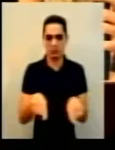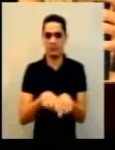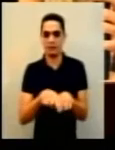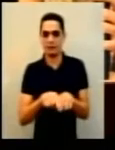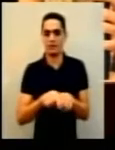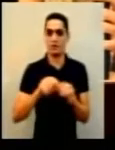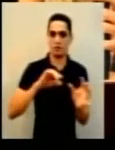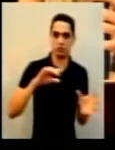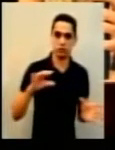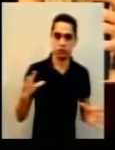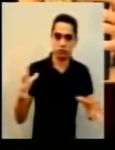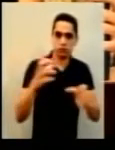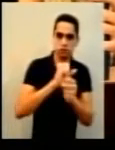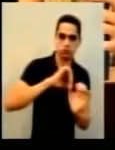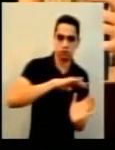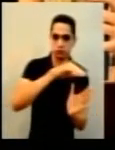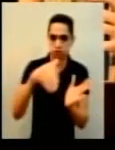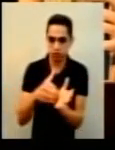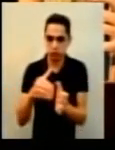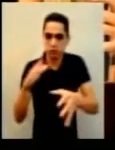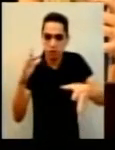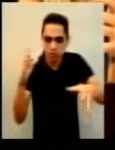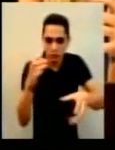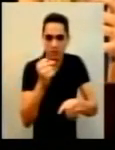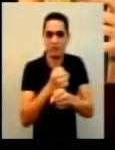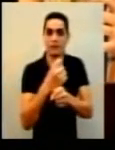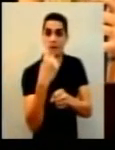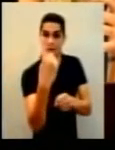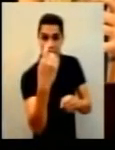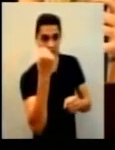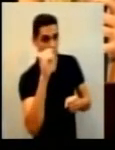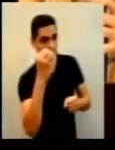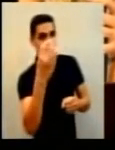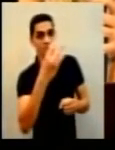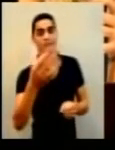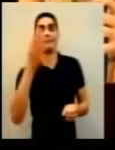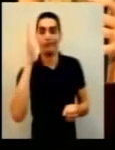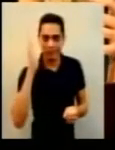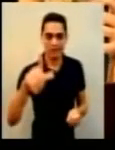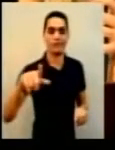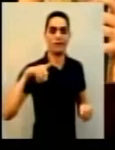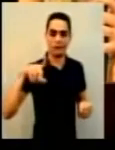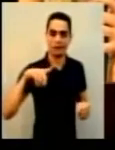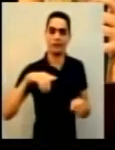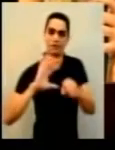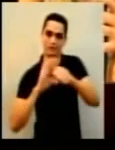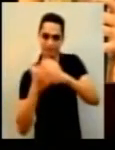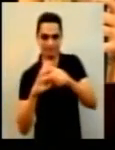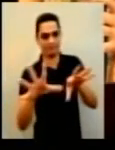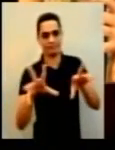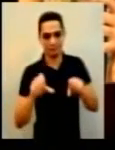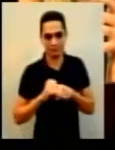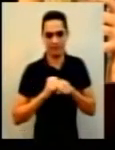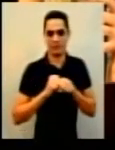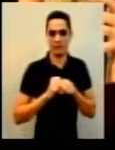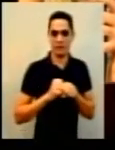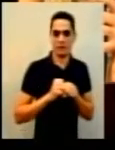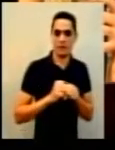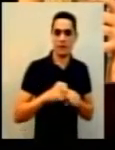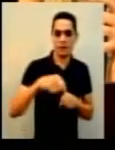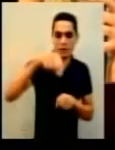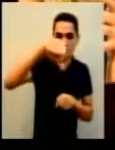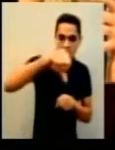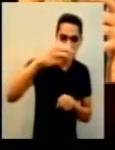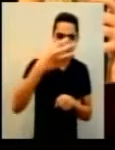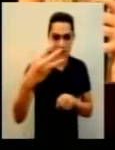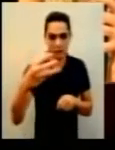324 internados, 183 já têm a confirmação para COVID. E desses 183, 93 estão em